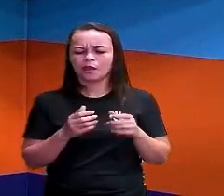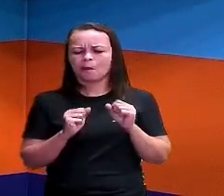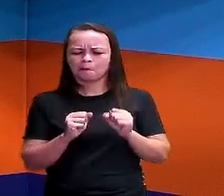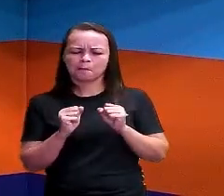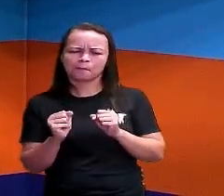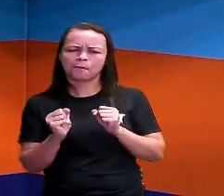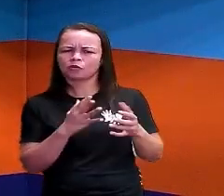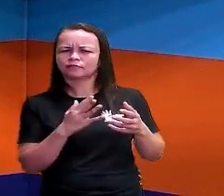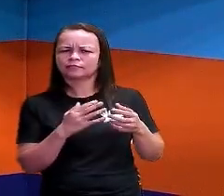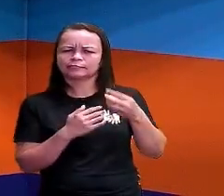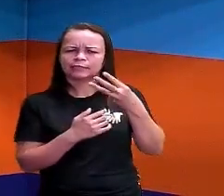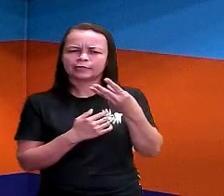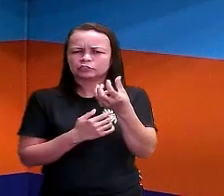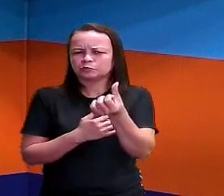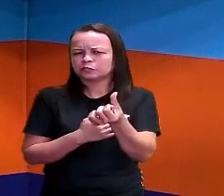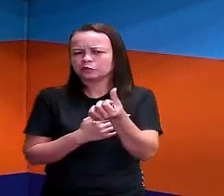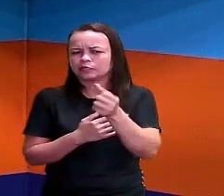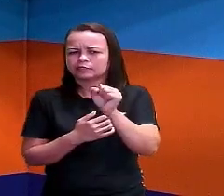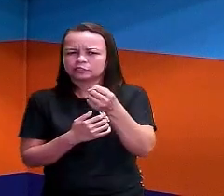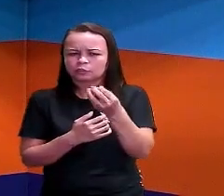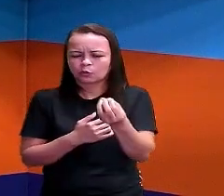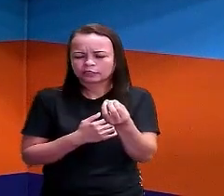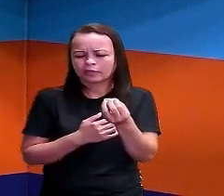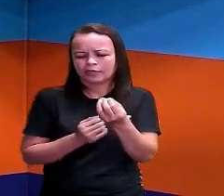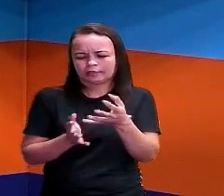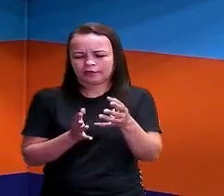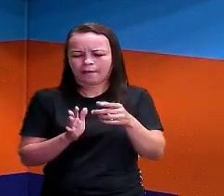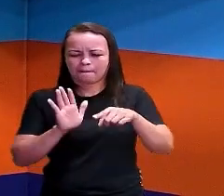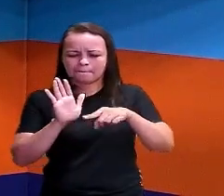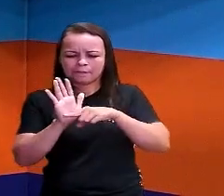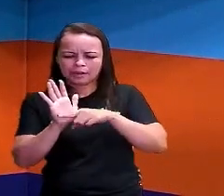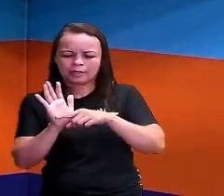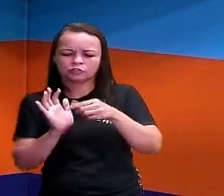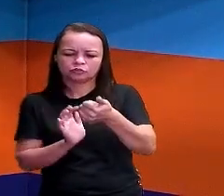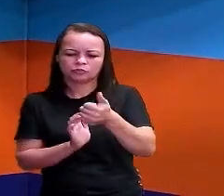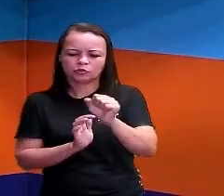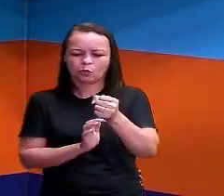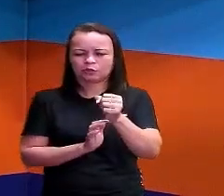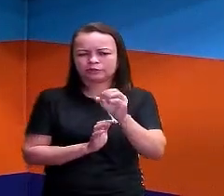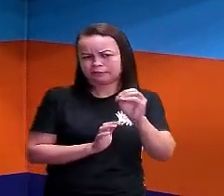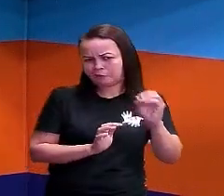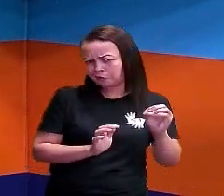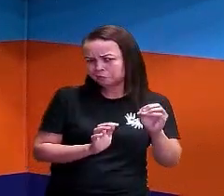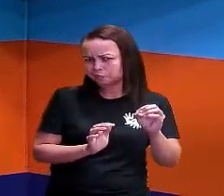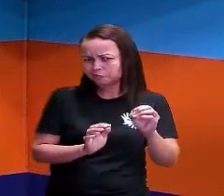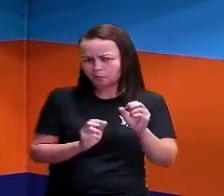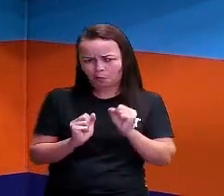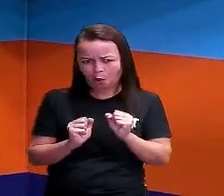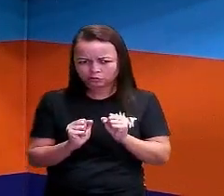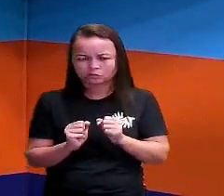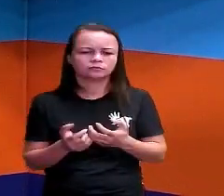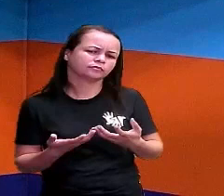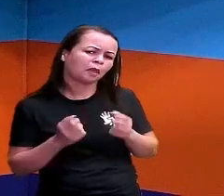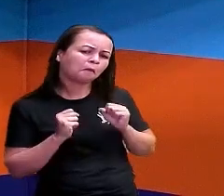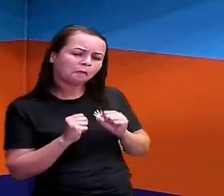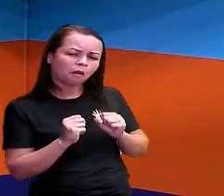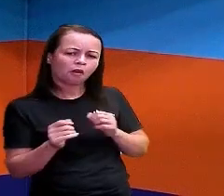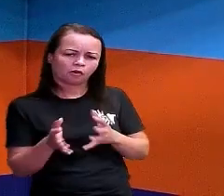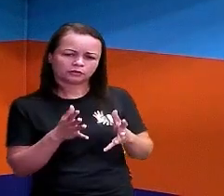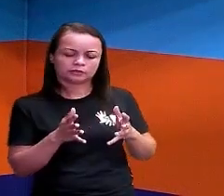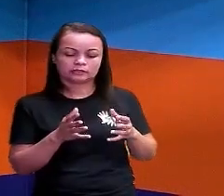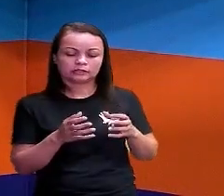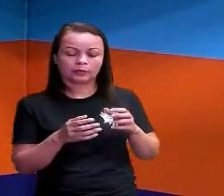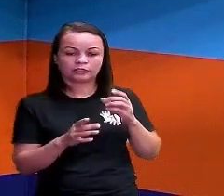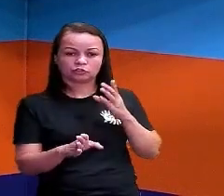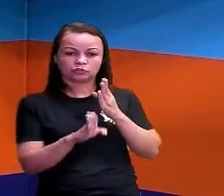menos um desses valores? Pode, porque aí eu vou descobrir o que sobrar de Ana, né, desse valor total dela, se for